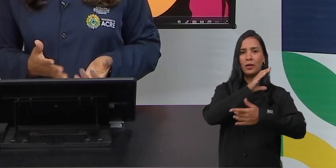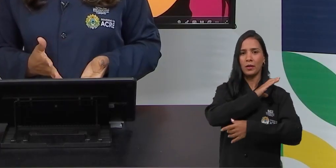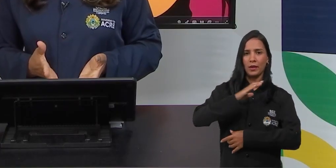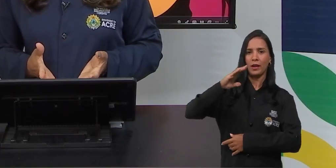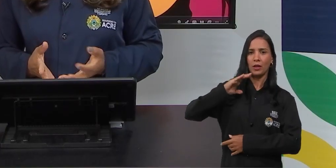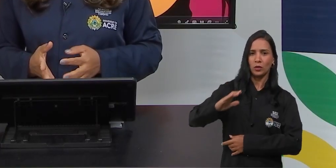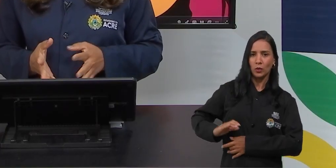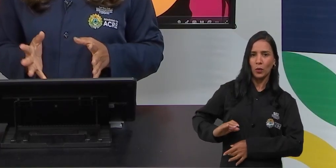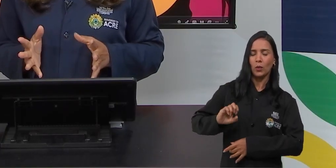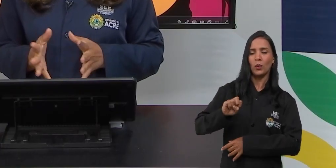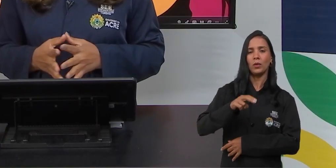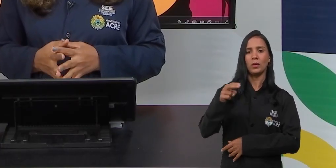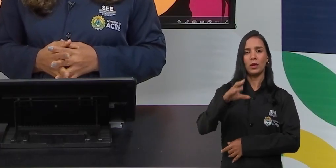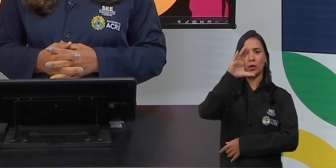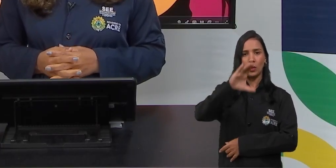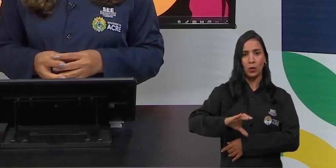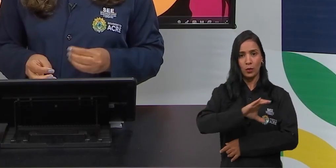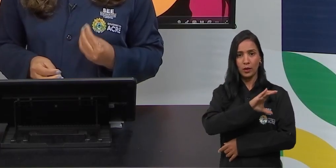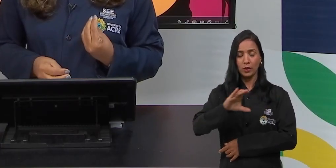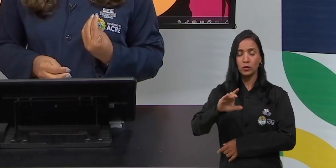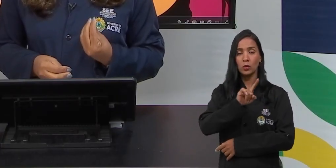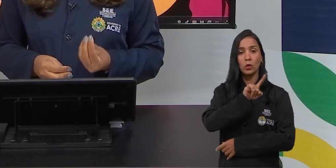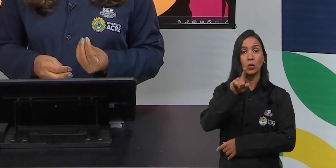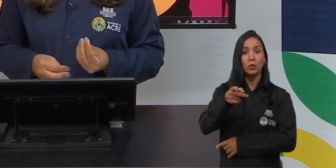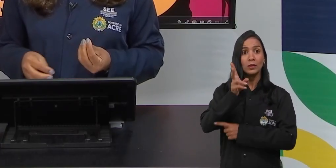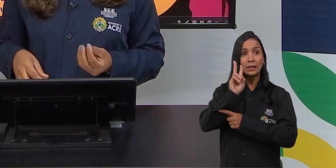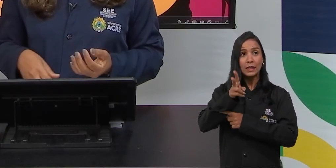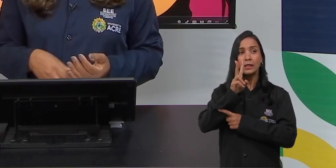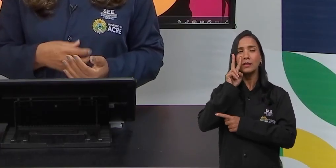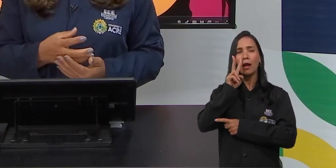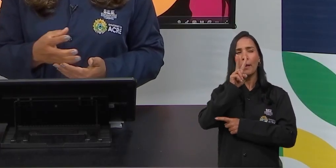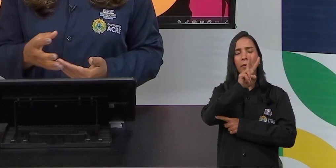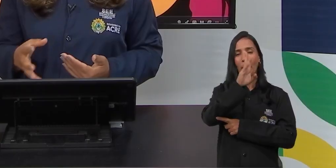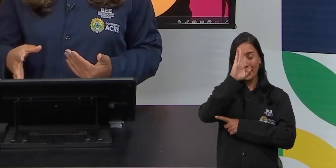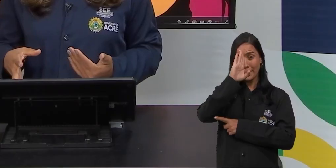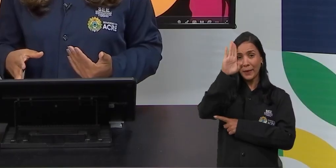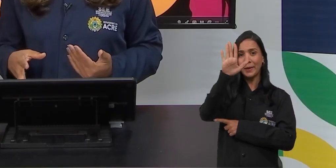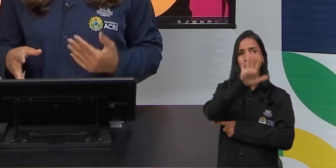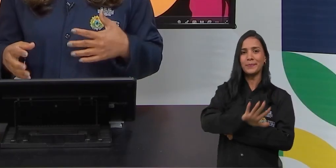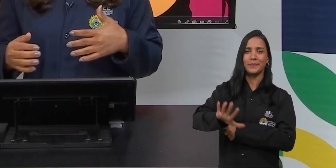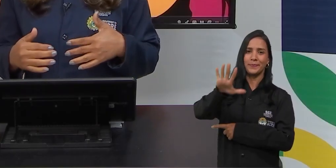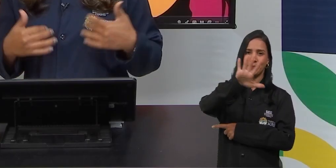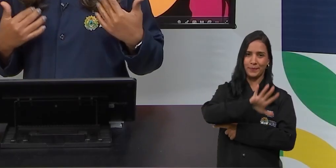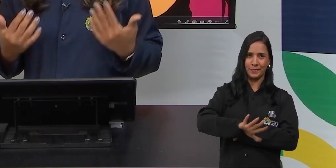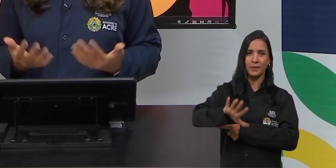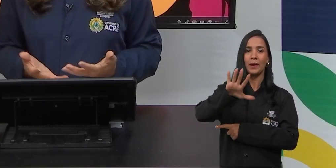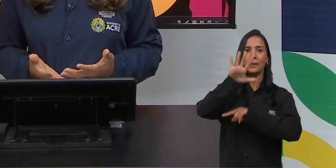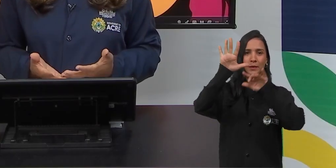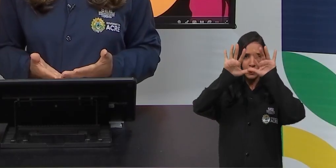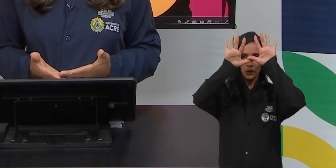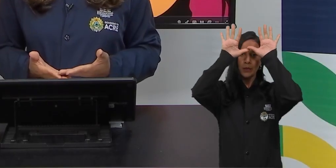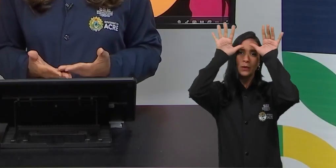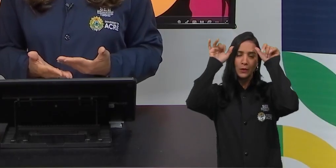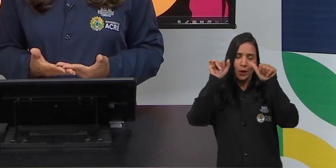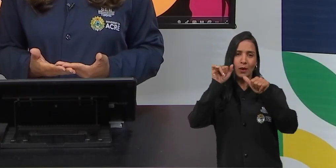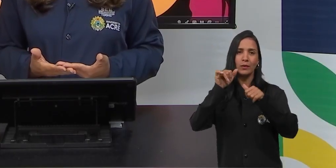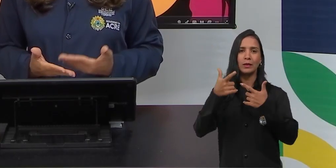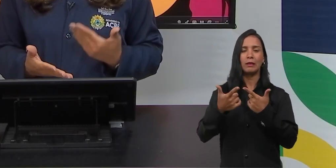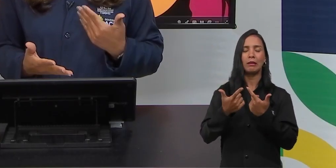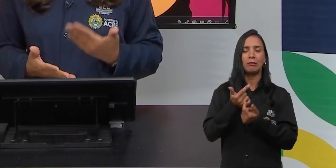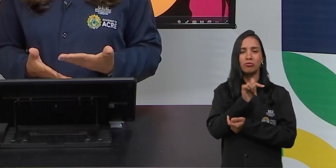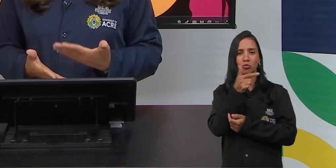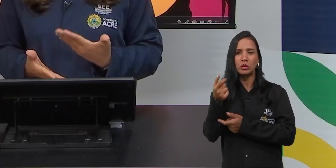a igreja católica, você vê isso com mais frequência, principalmente aqui na nossa região, que não tem tantas apresentações